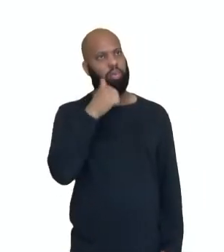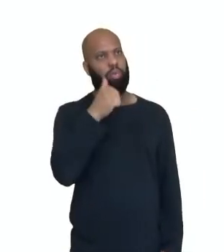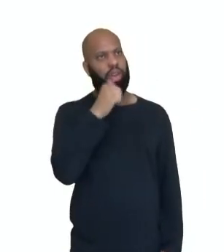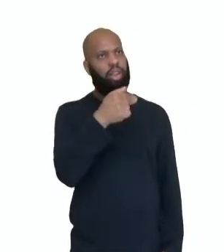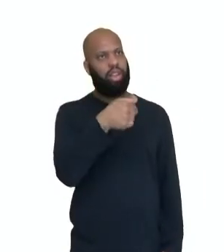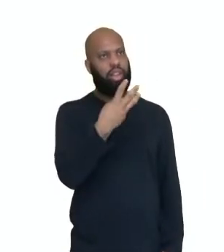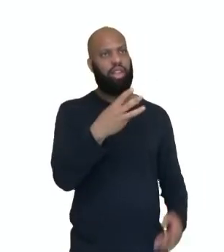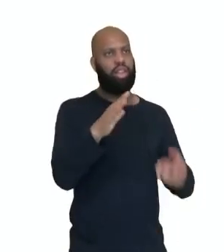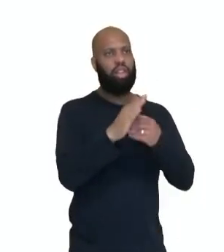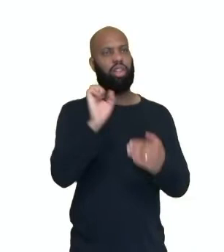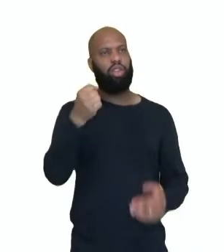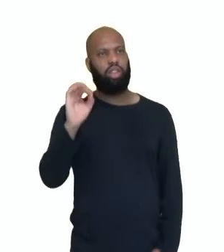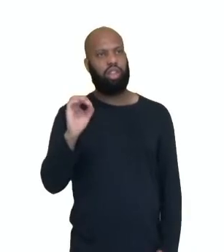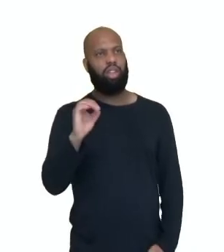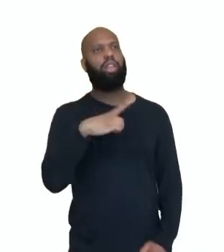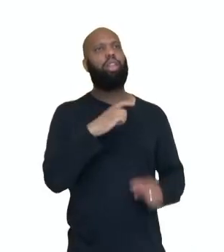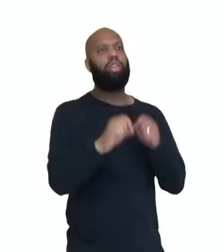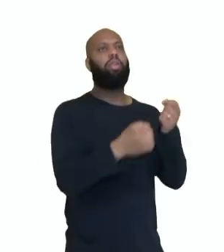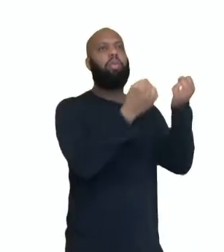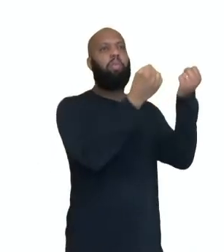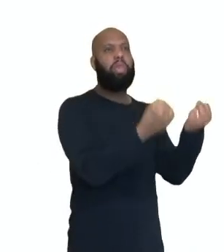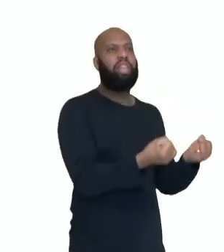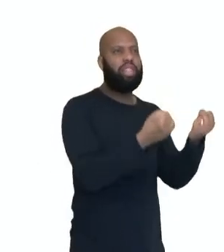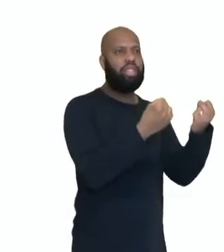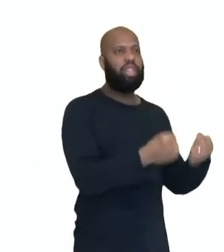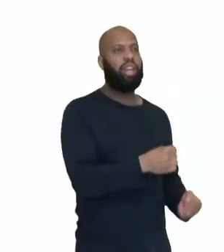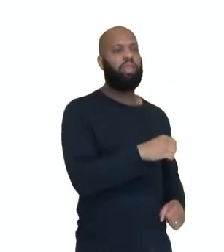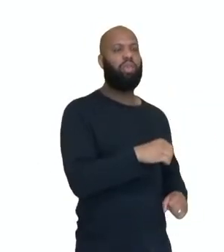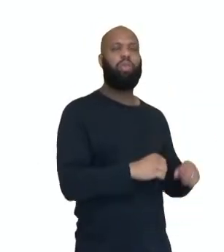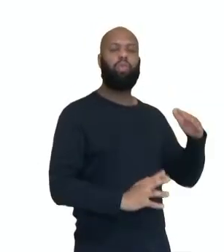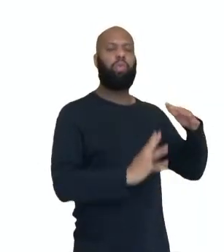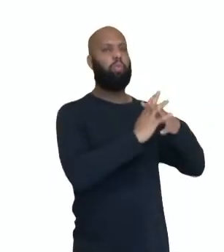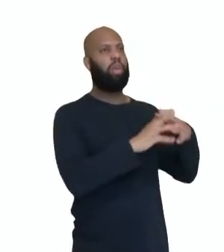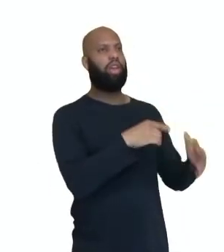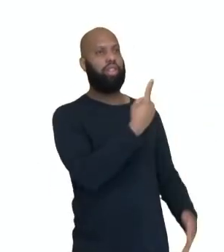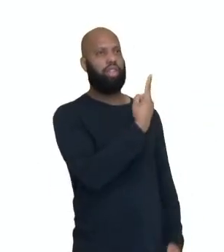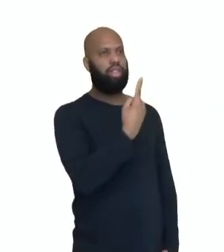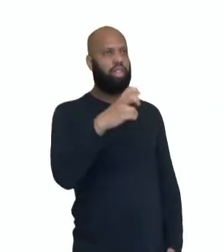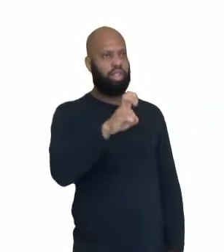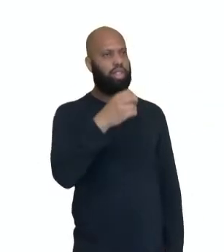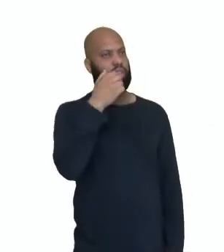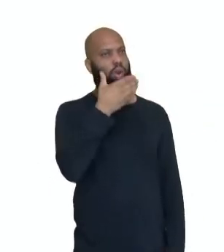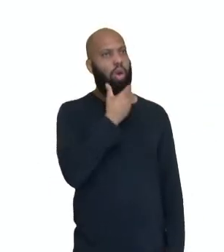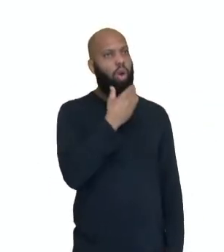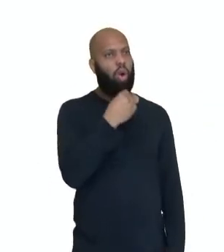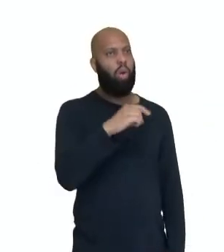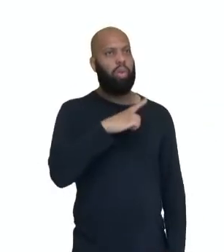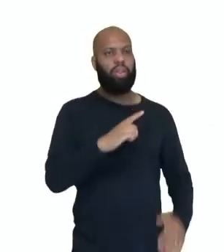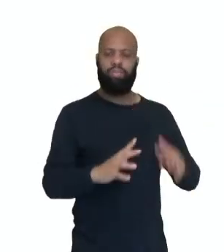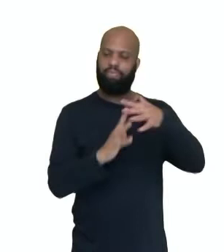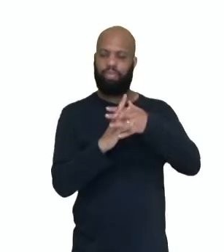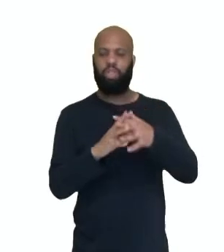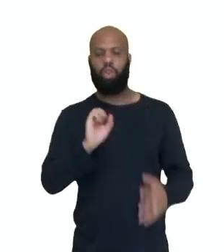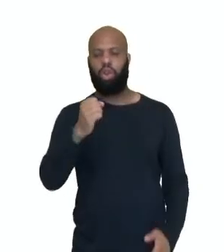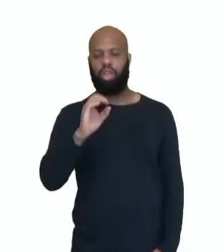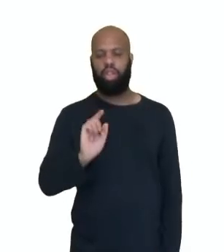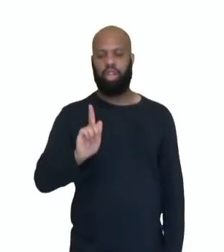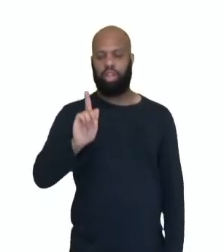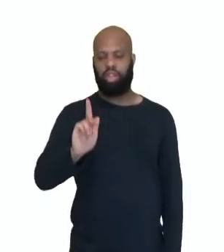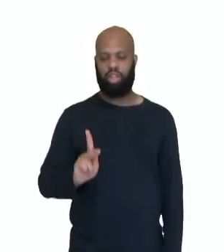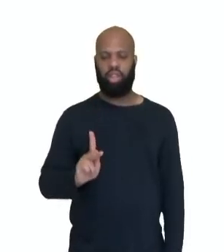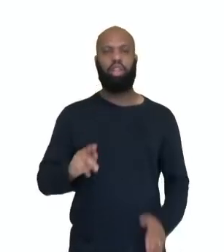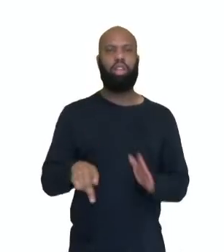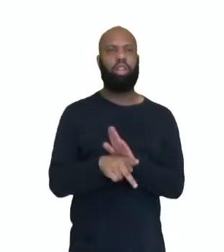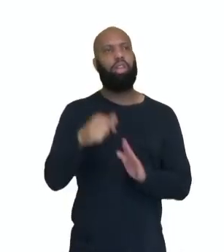a 80 no feminino. Pesado acima de 115 no masculino e acima de 80 quilos no feminino.